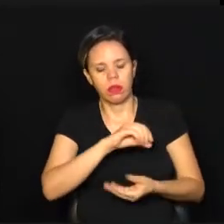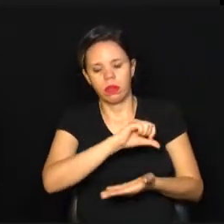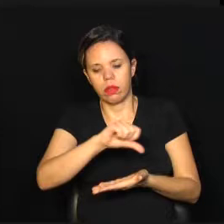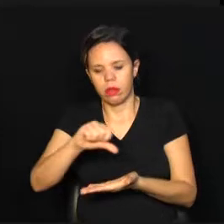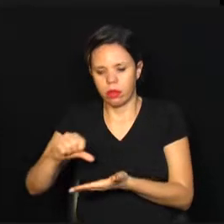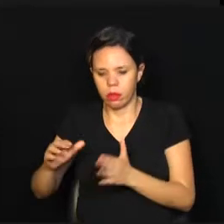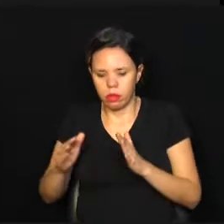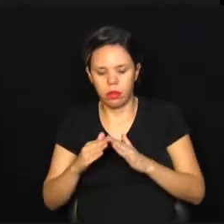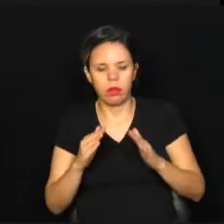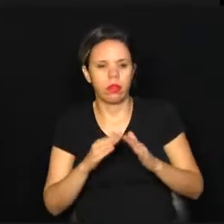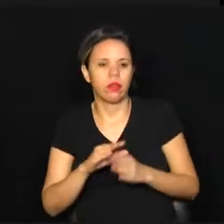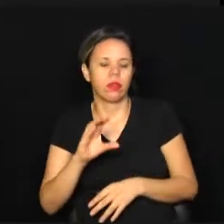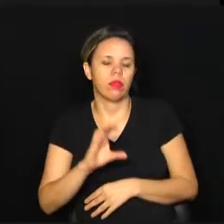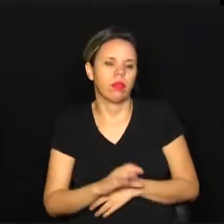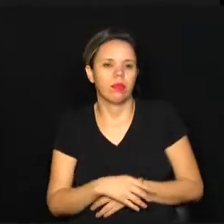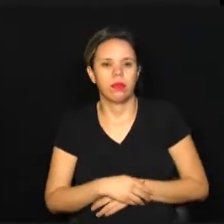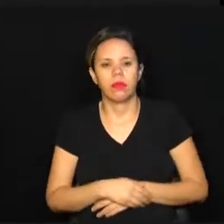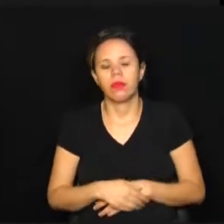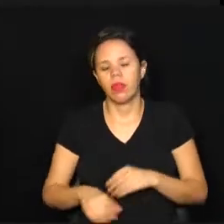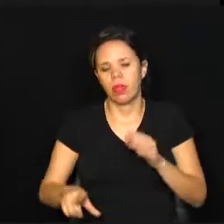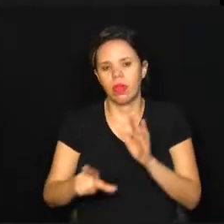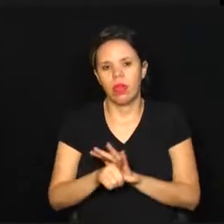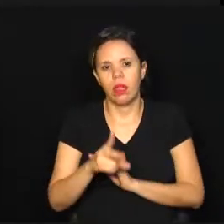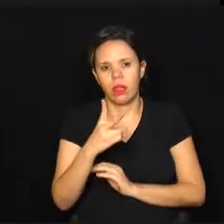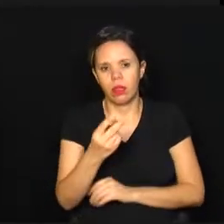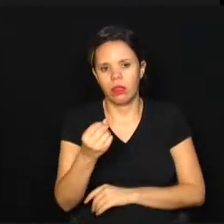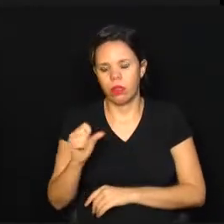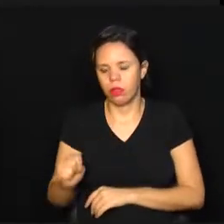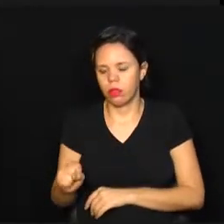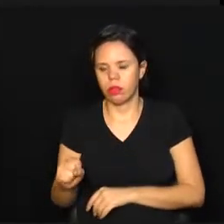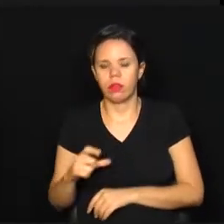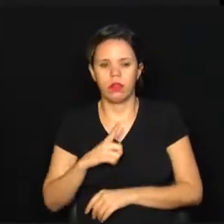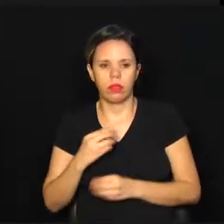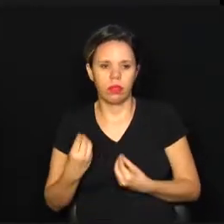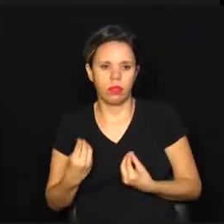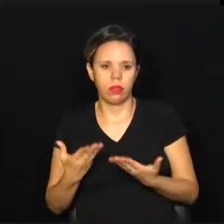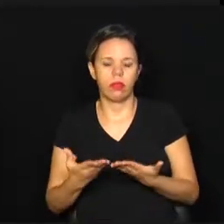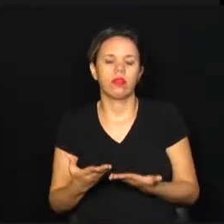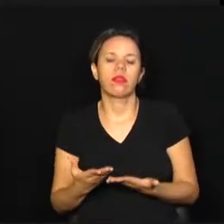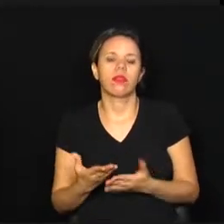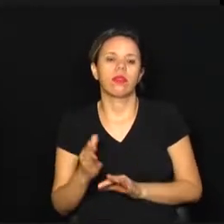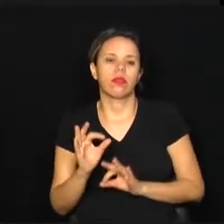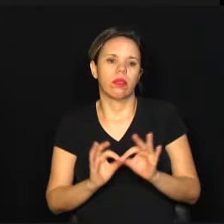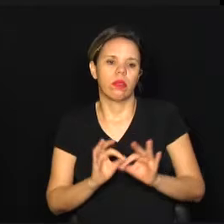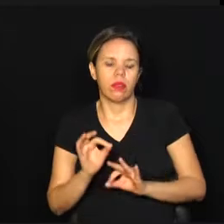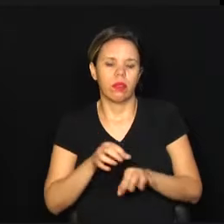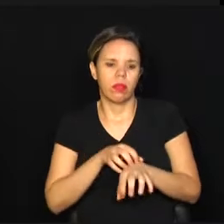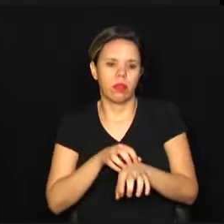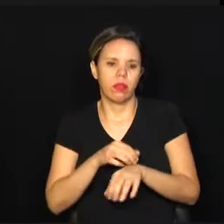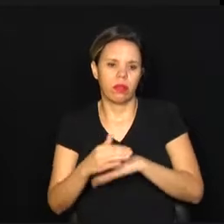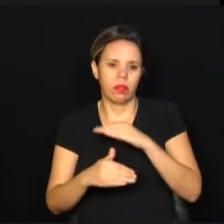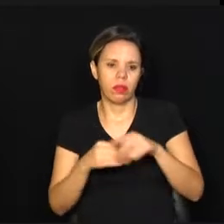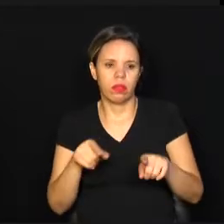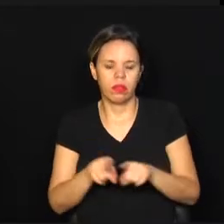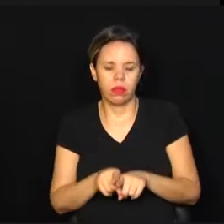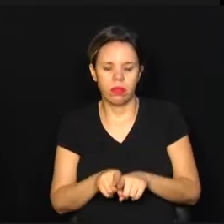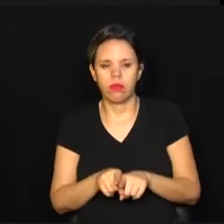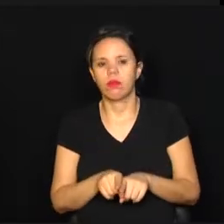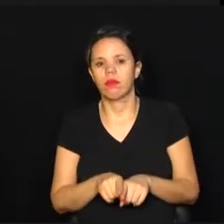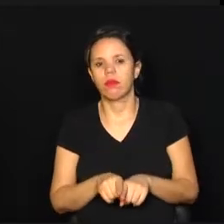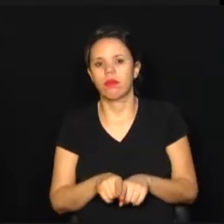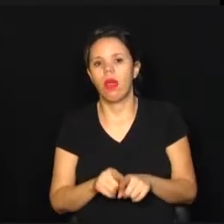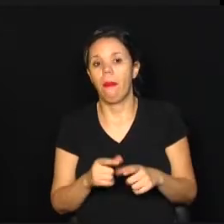Lei da 208, ordenado pelo DOT, que é o Desenvolvimento Ordenado pelo Transporte, que essa densidade um